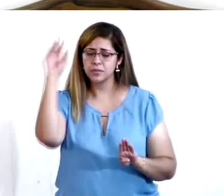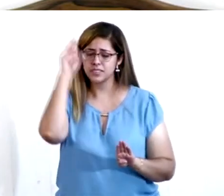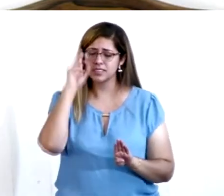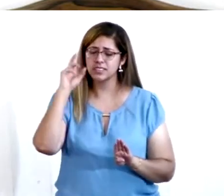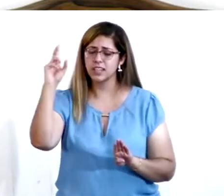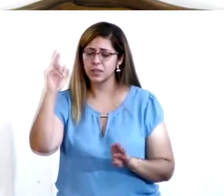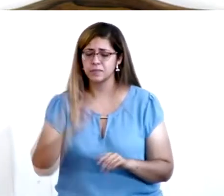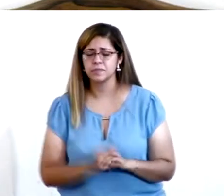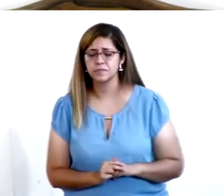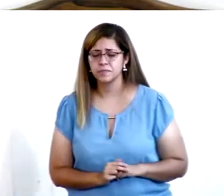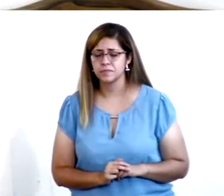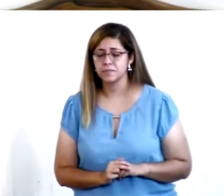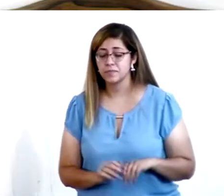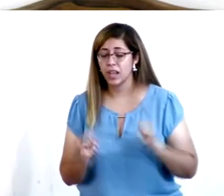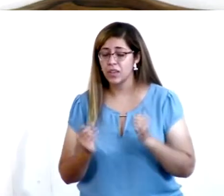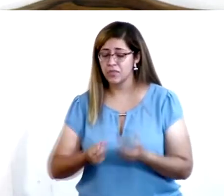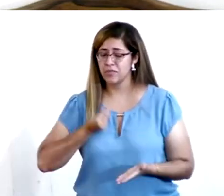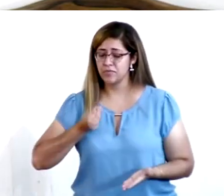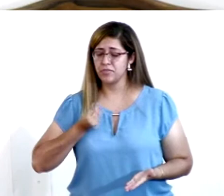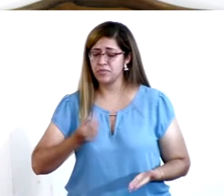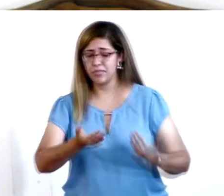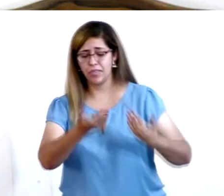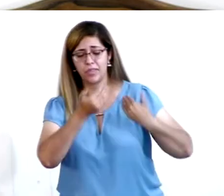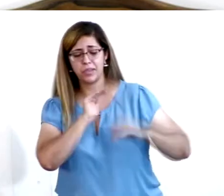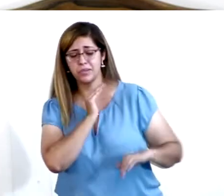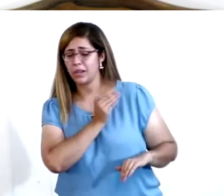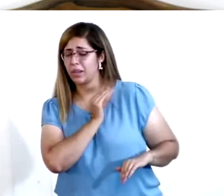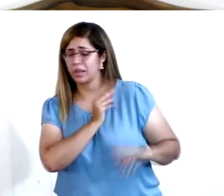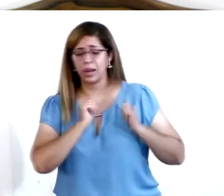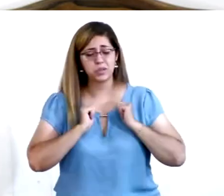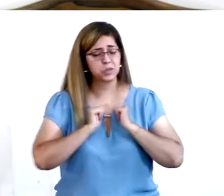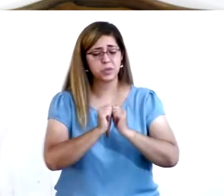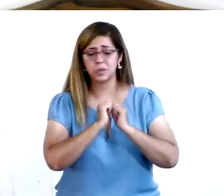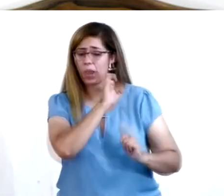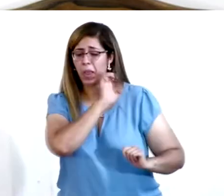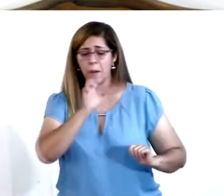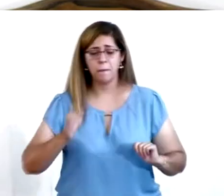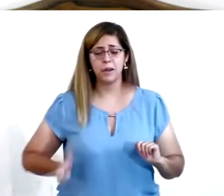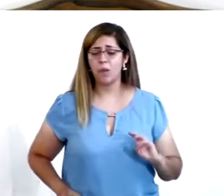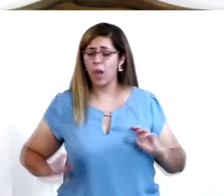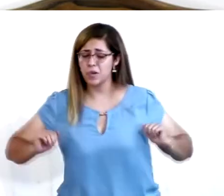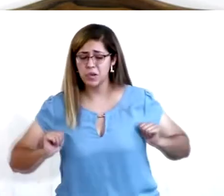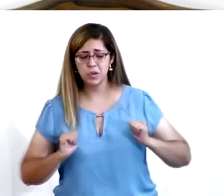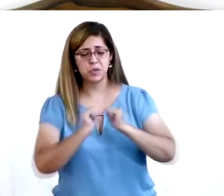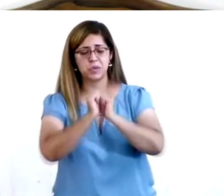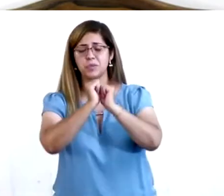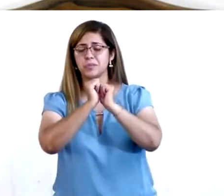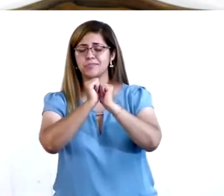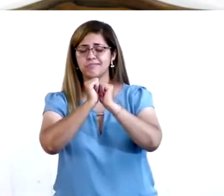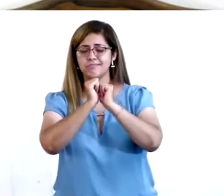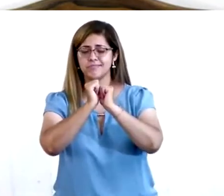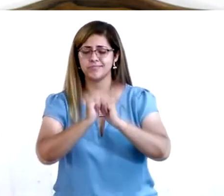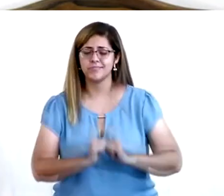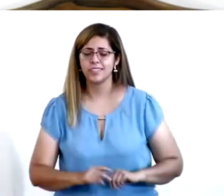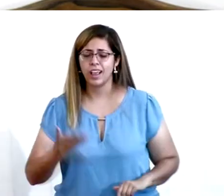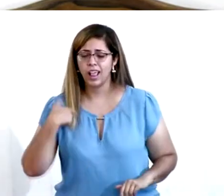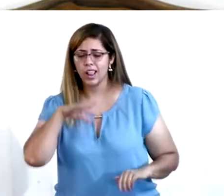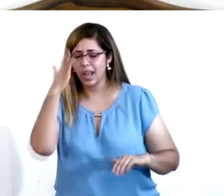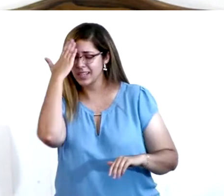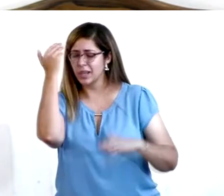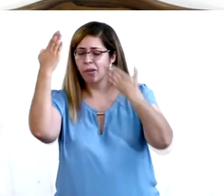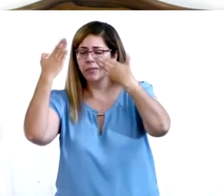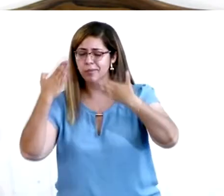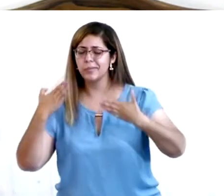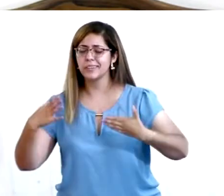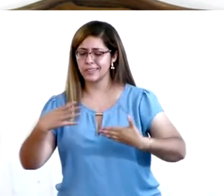Senhor tabernaculou conosco, o Senhor é o Emanuel, o Senhor Jesus Cristo está entre nós, como poderíamos viver sem a sua